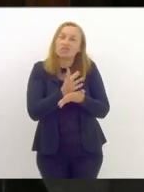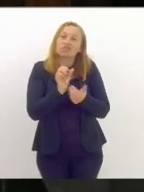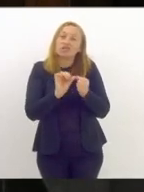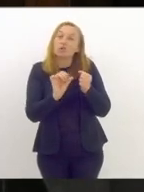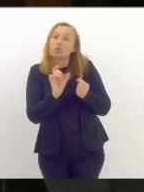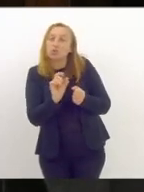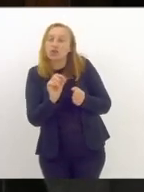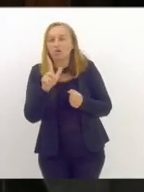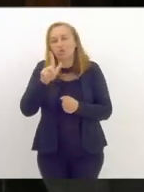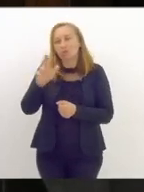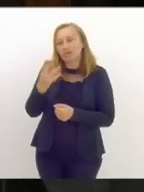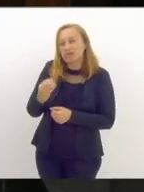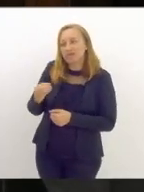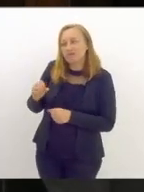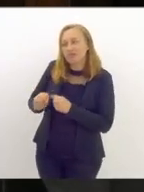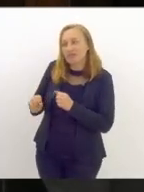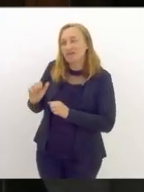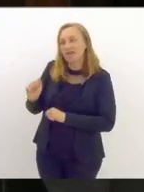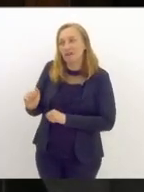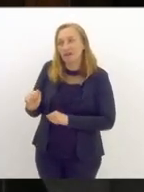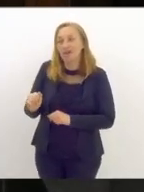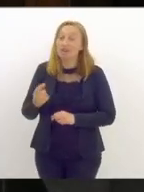o Luizinho faria isso. Vamos embora.